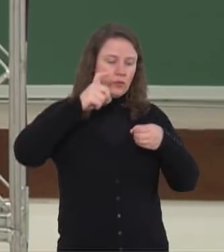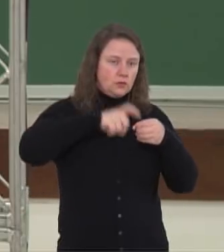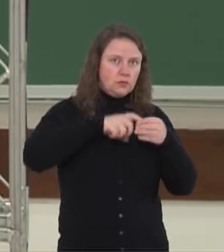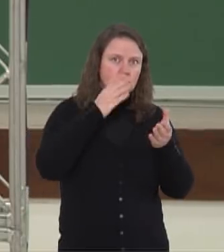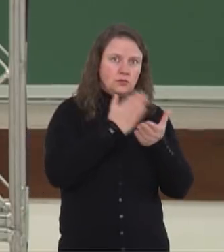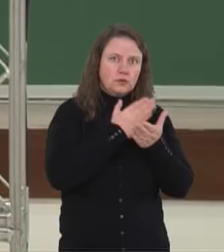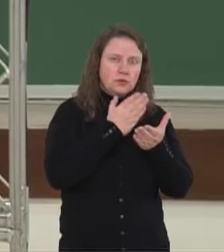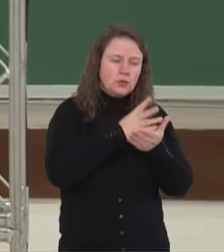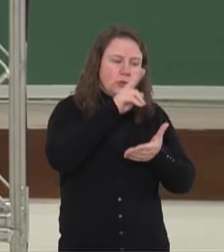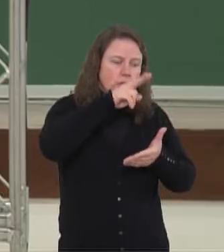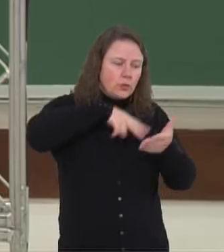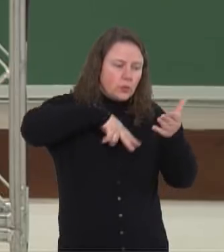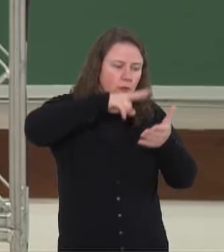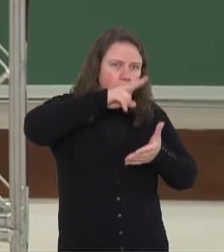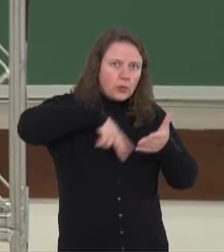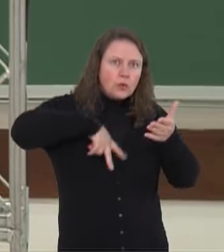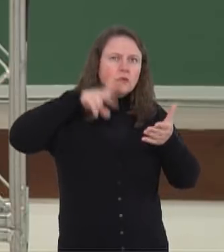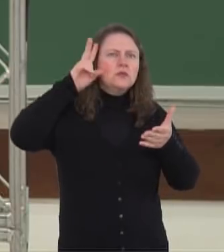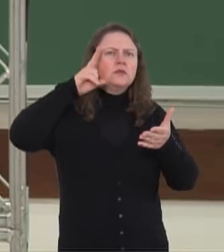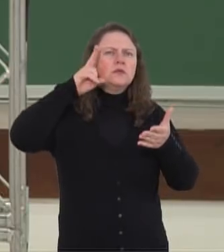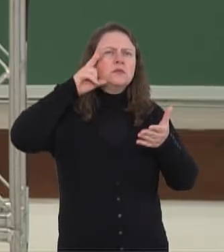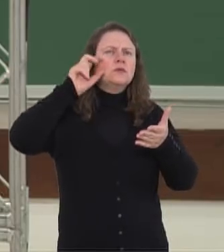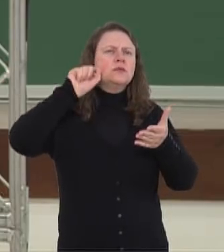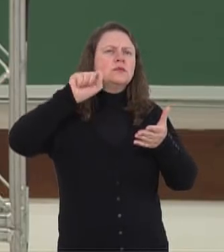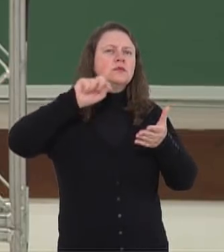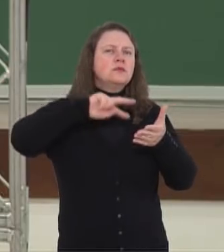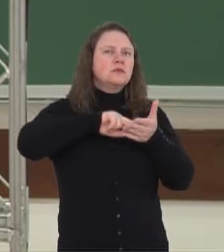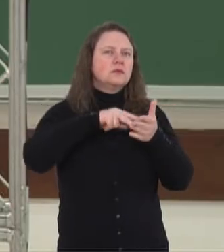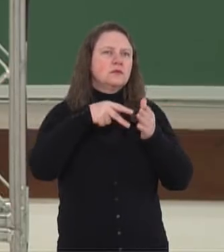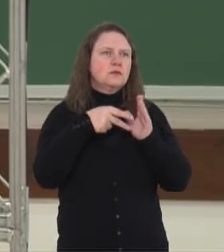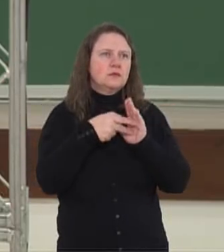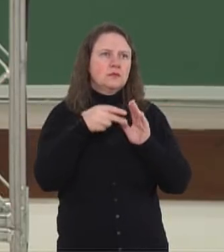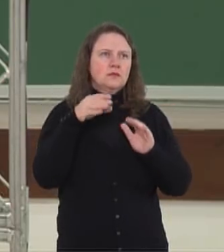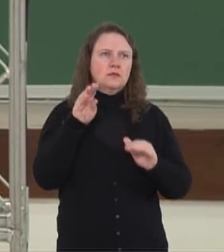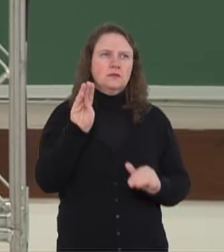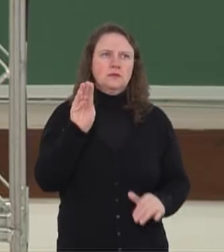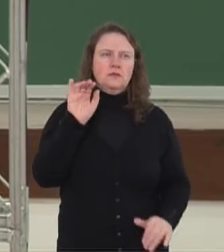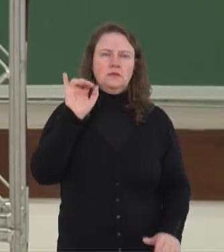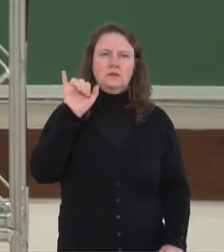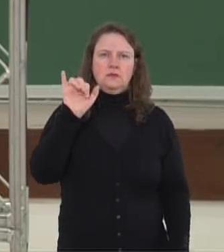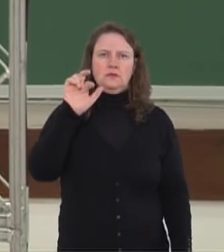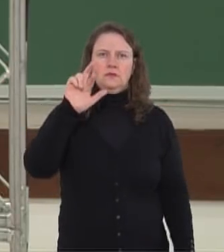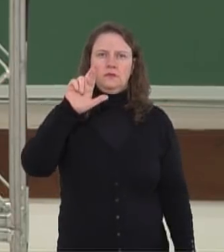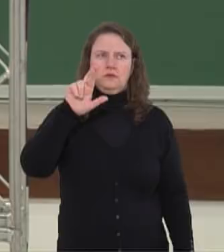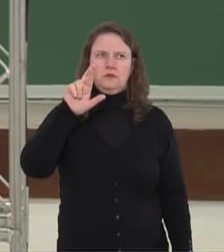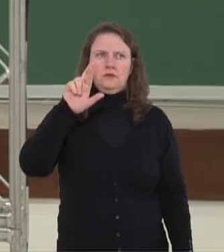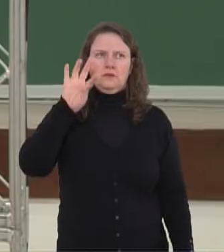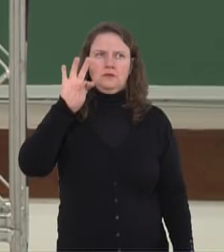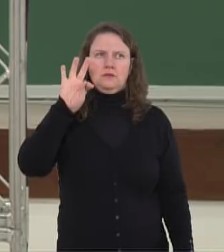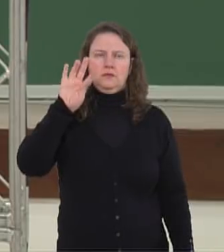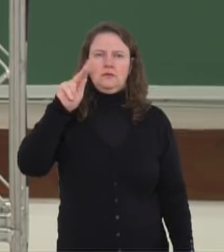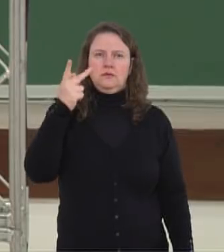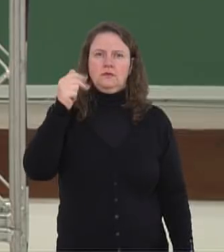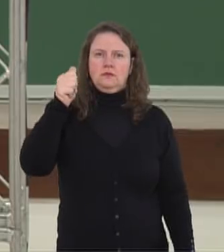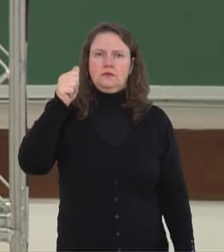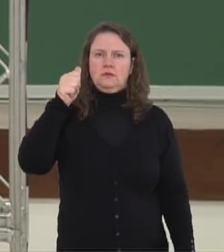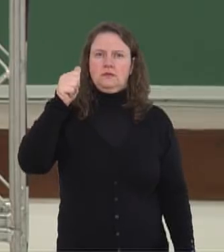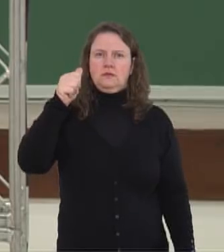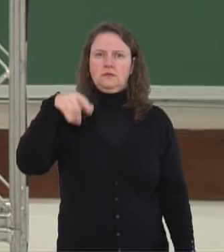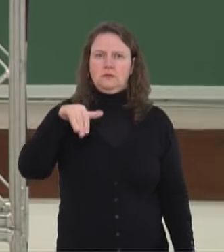para vocês lembrarem o que é essa palavrinha birthday. E vocês vão escrever aí no